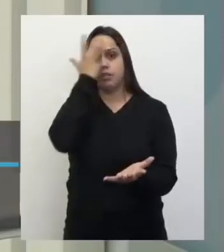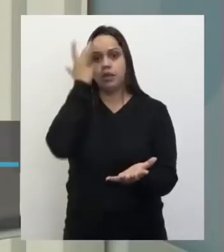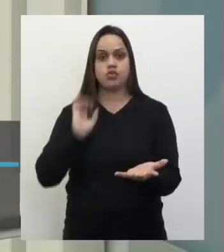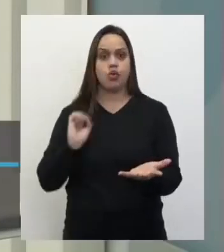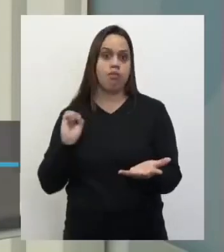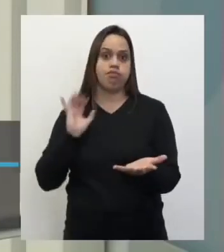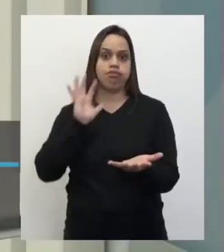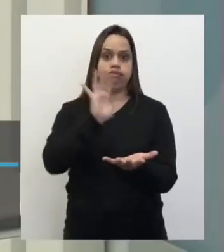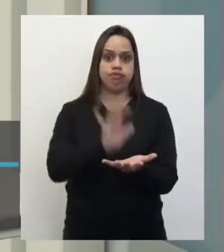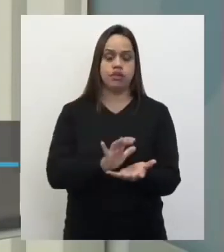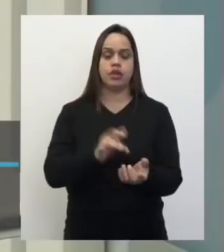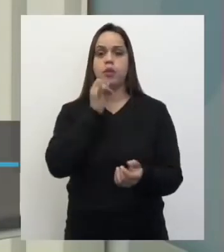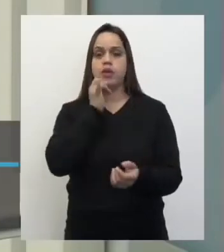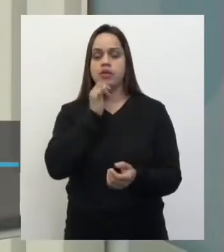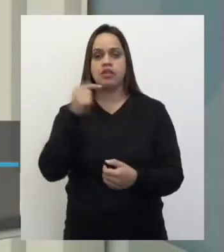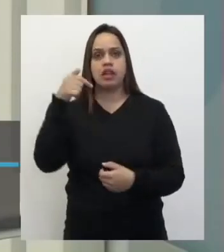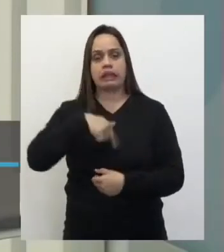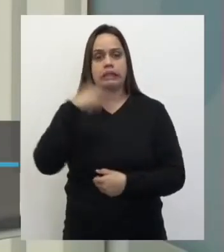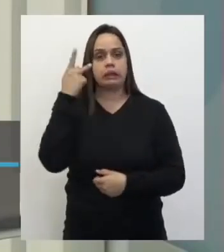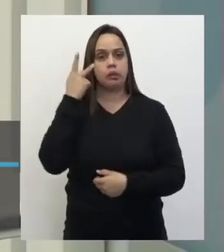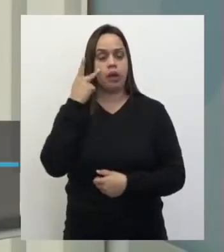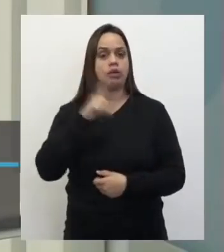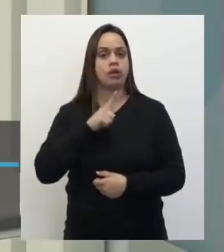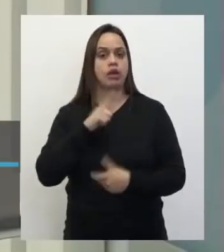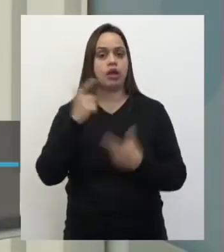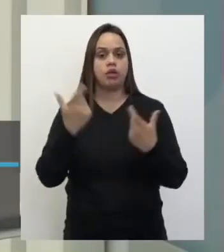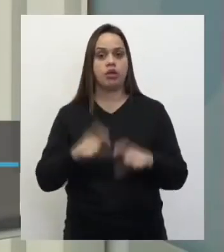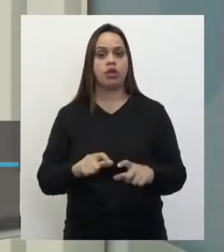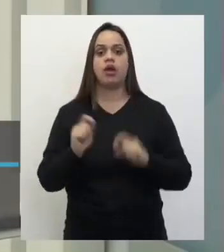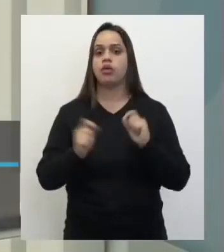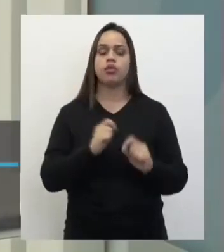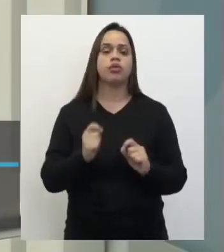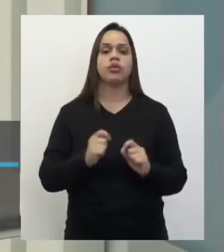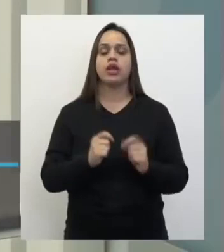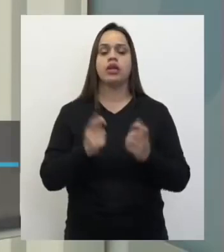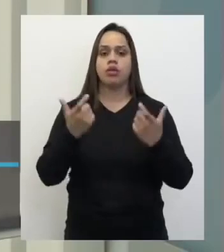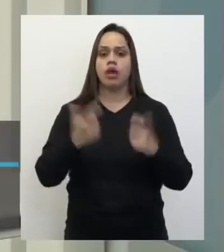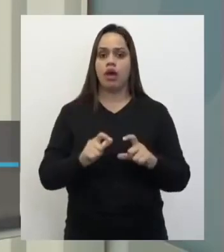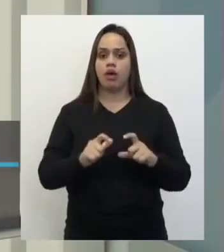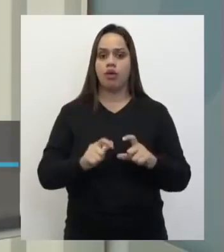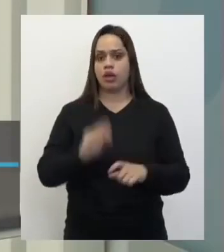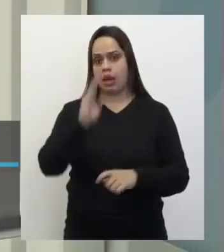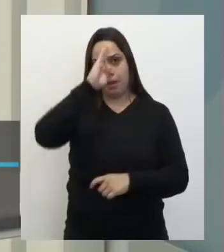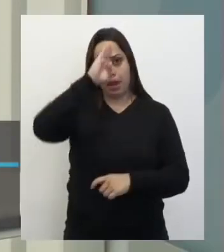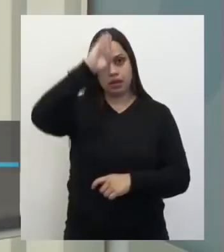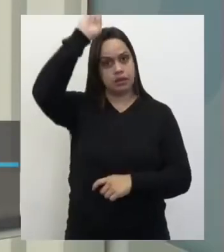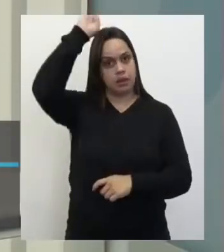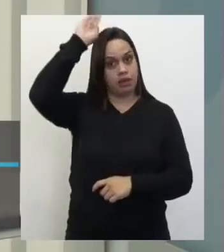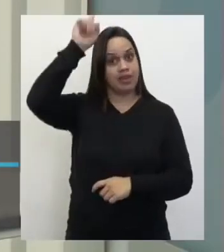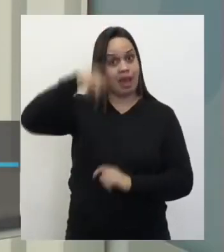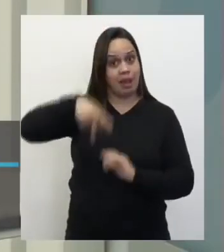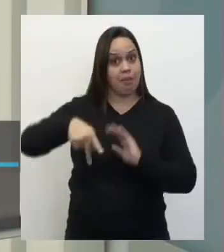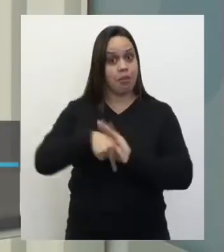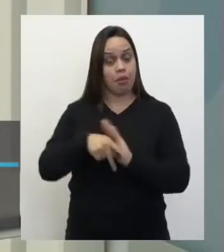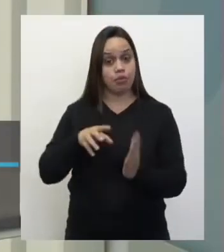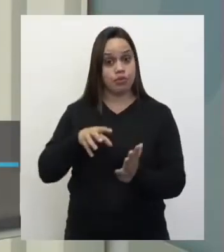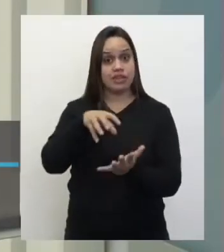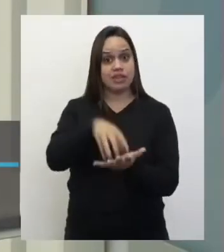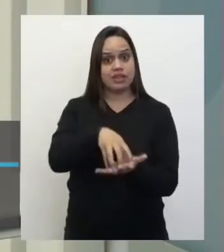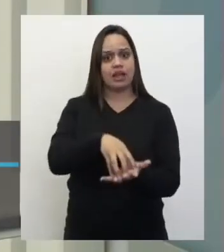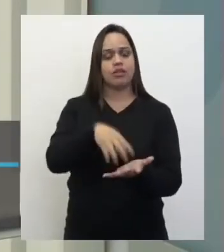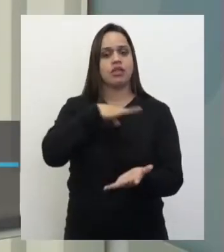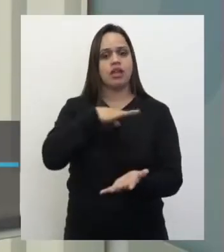por exemplo, a cidade de São Paulo, nós trabalhamos na Praça da República, que fica no centro da cidade. E